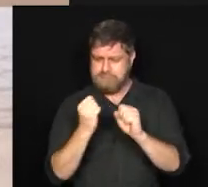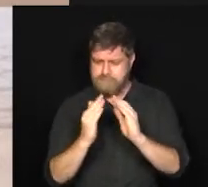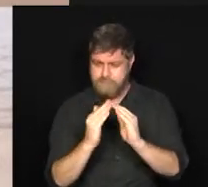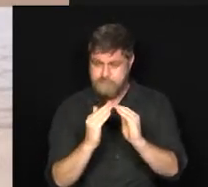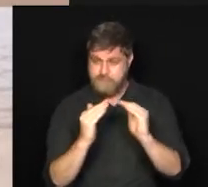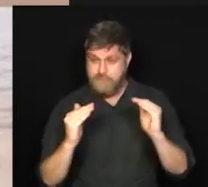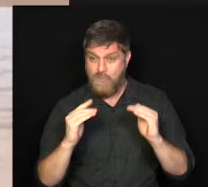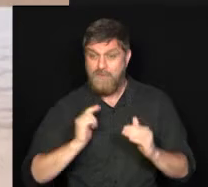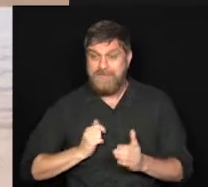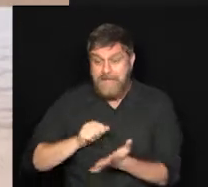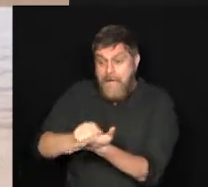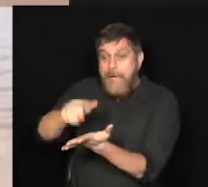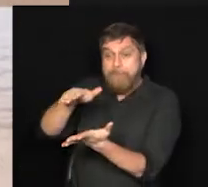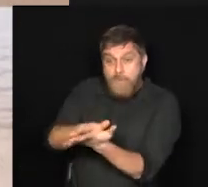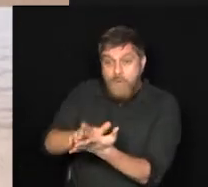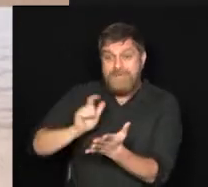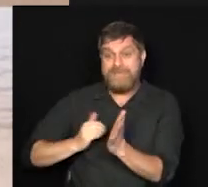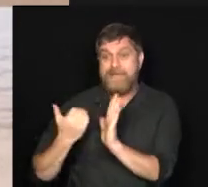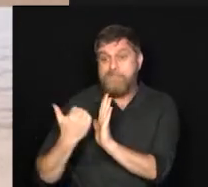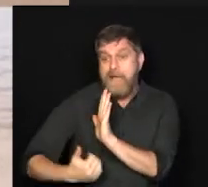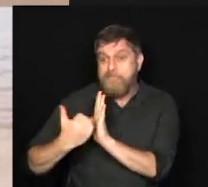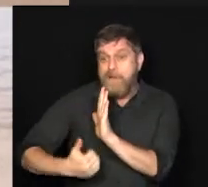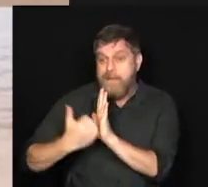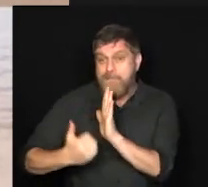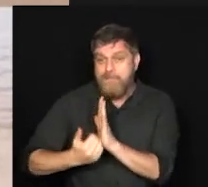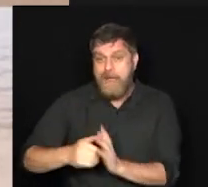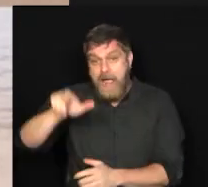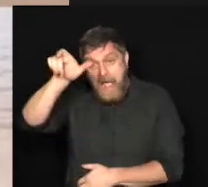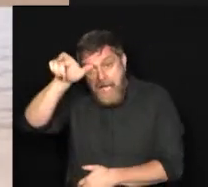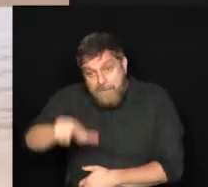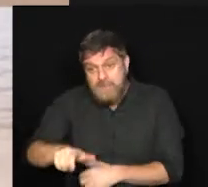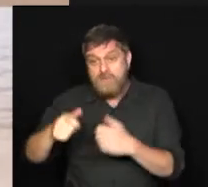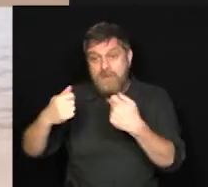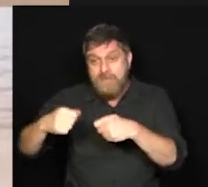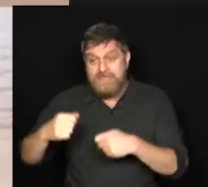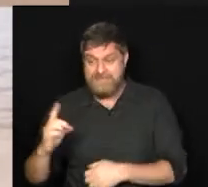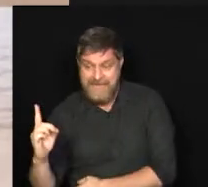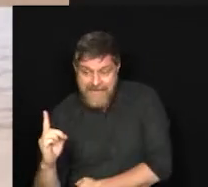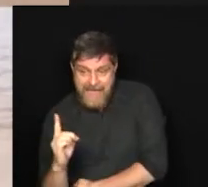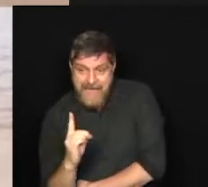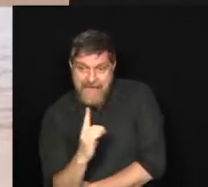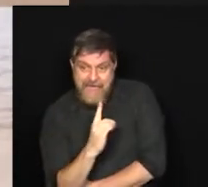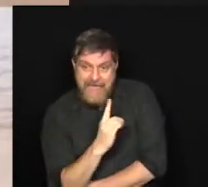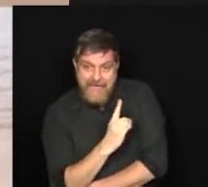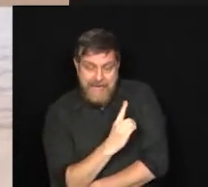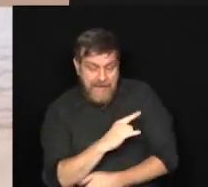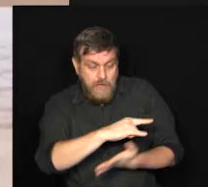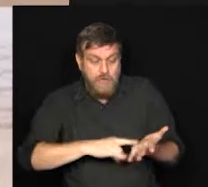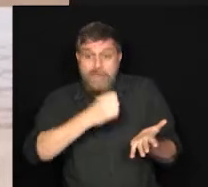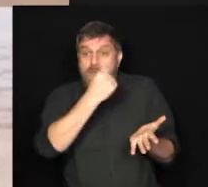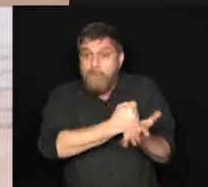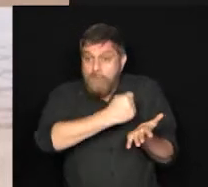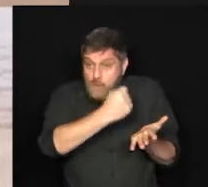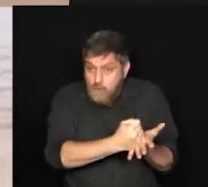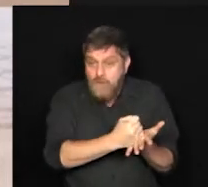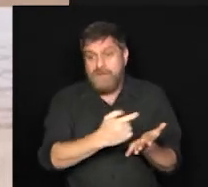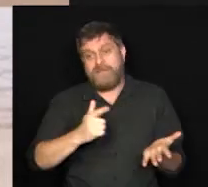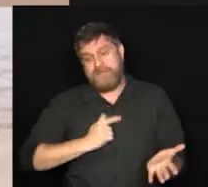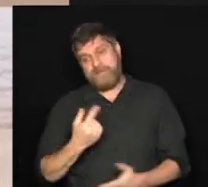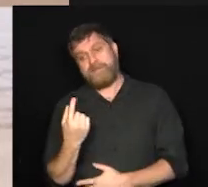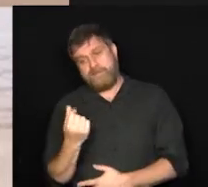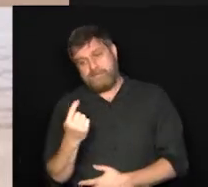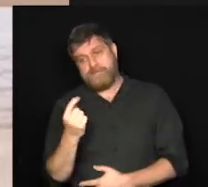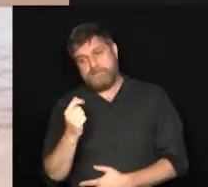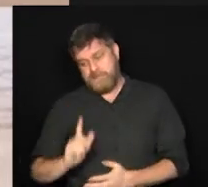tem isenção nas multas, mas tem que, de qualquer jeito, dar entrada nesses documentos e tem que ter o dinheiro, claro,